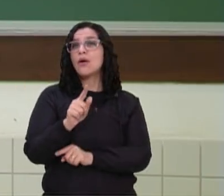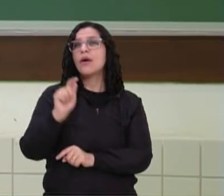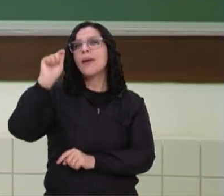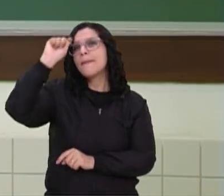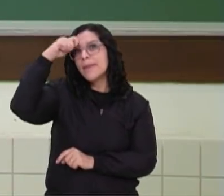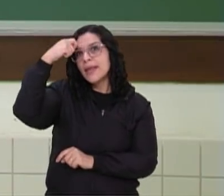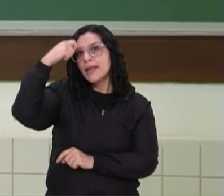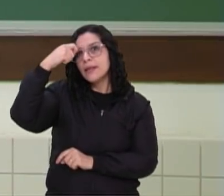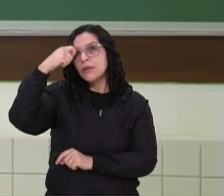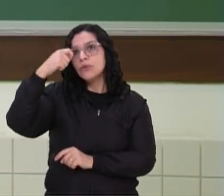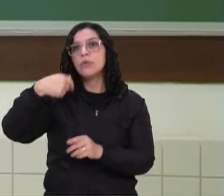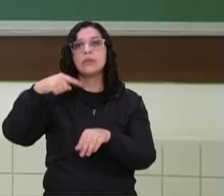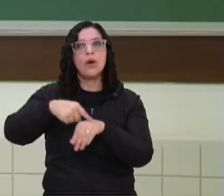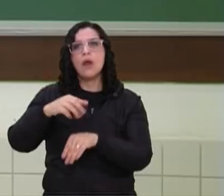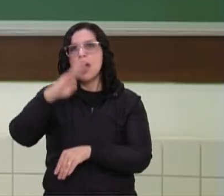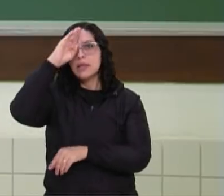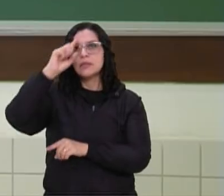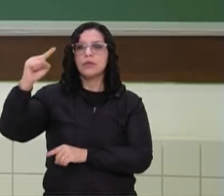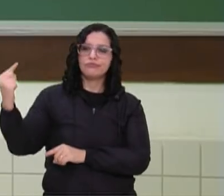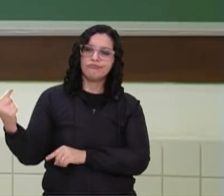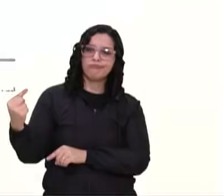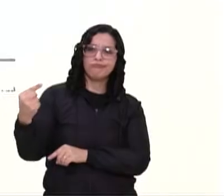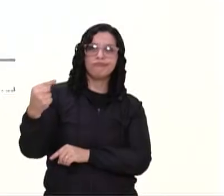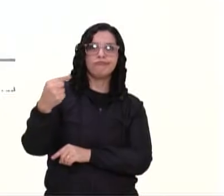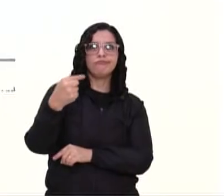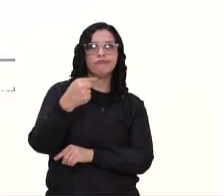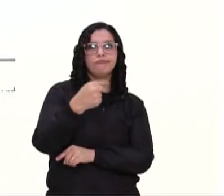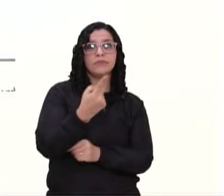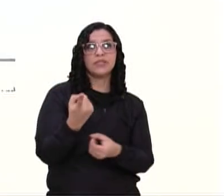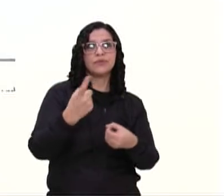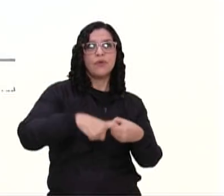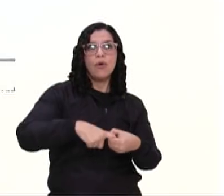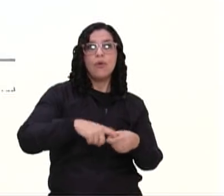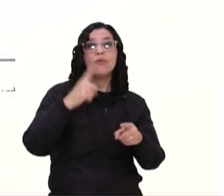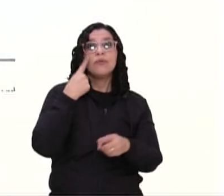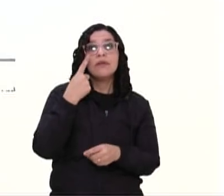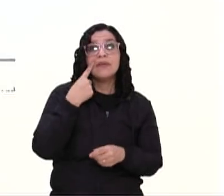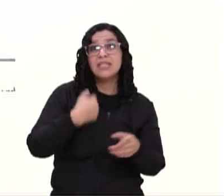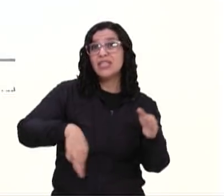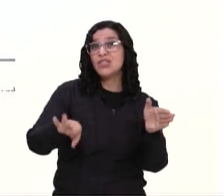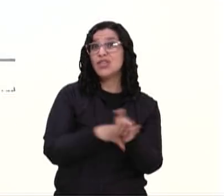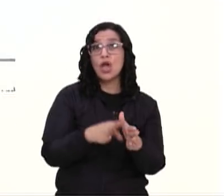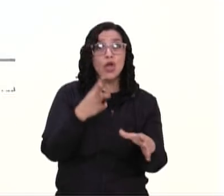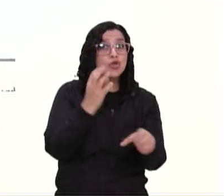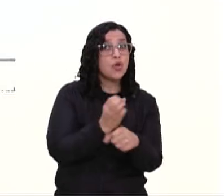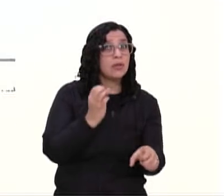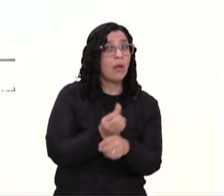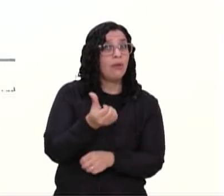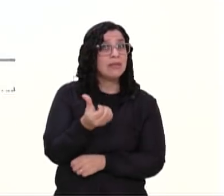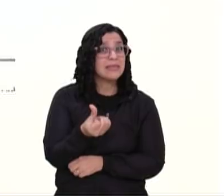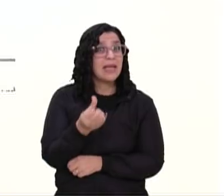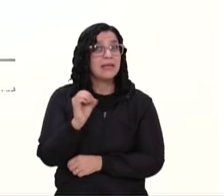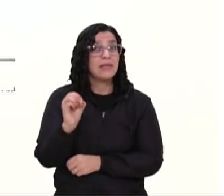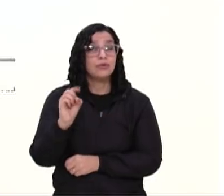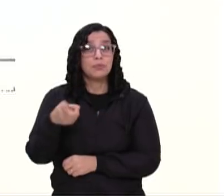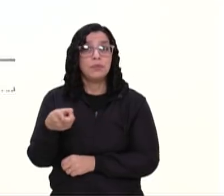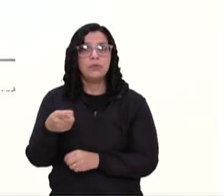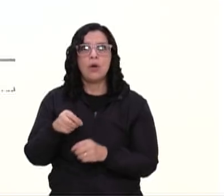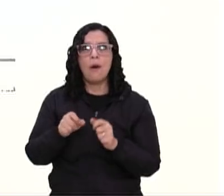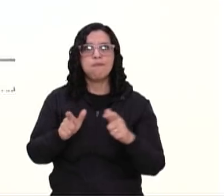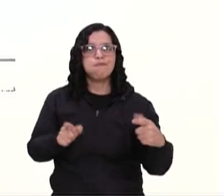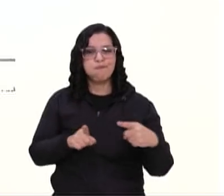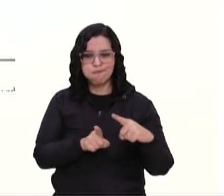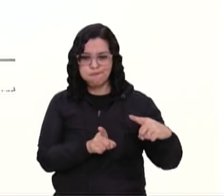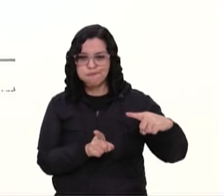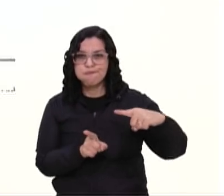do exército. Se você vai vendo, ó todo o desgaste que vai. O exército ele entra nessa largura e quando ele sai, ele